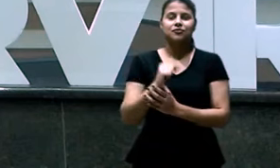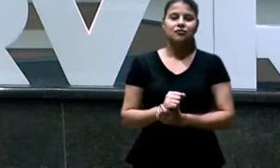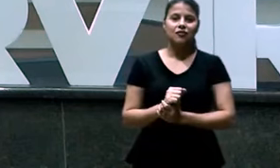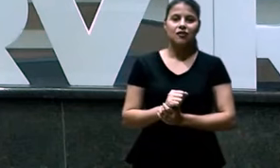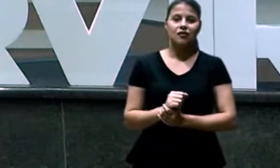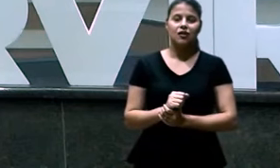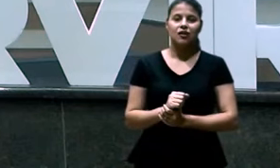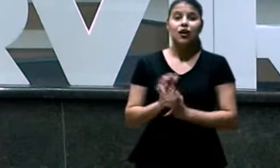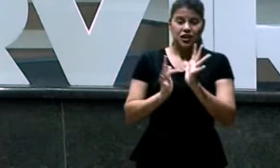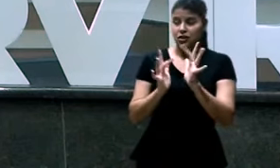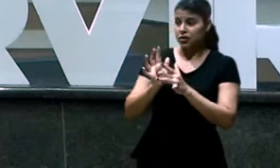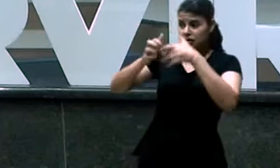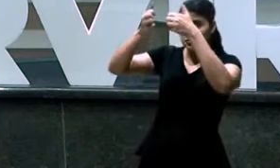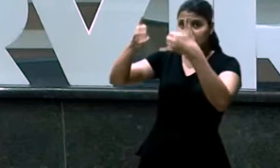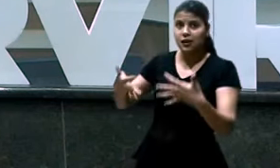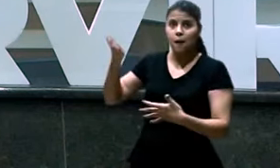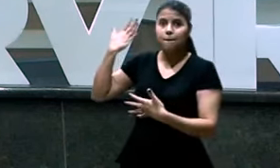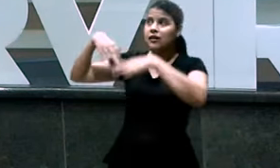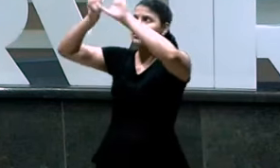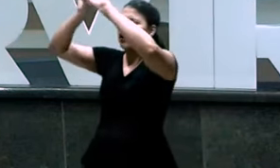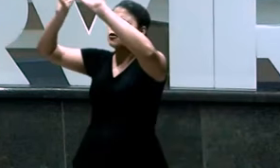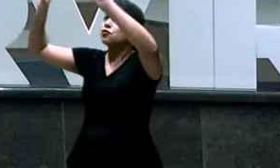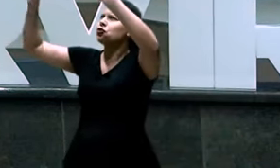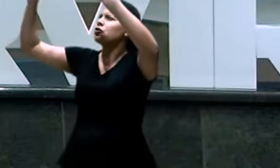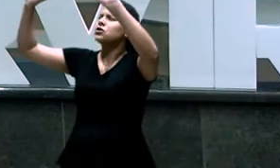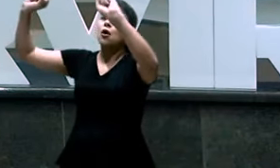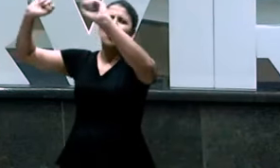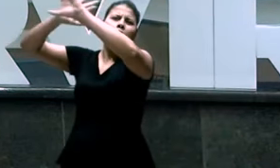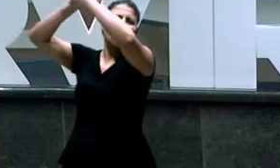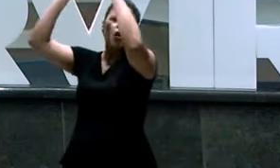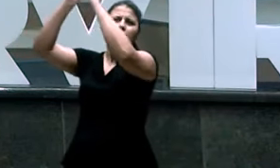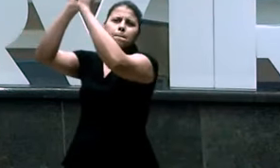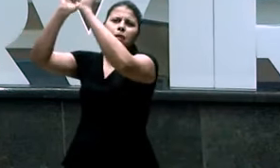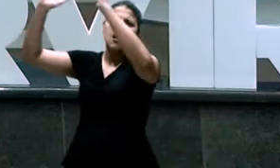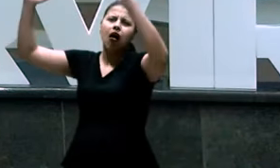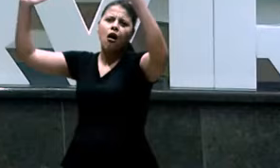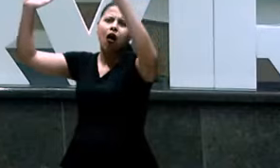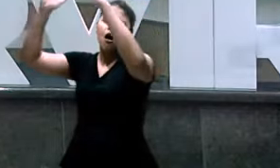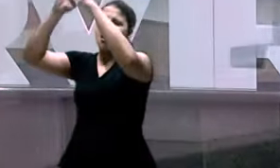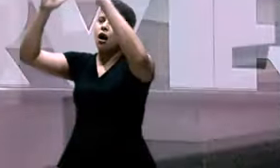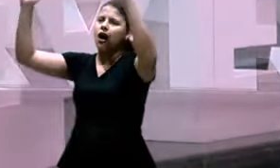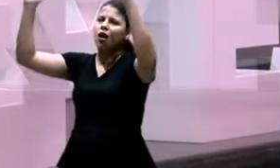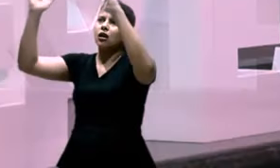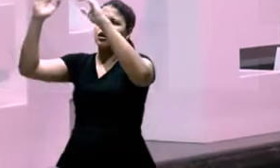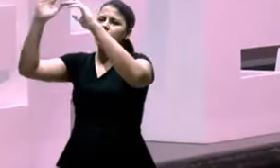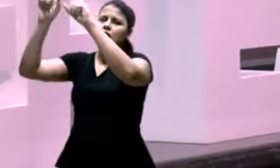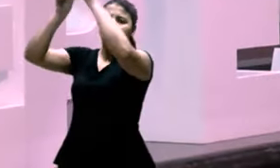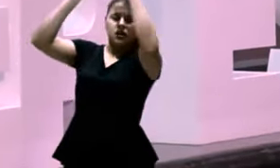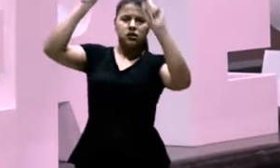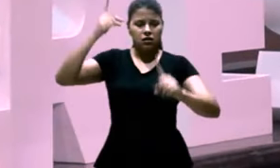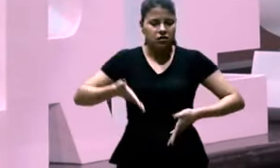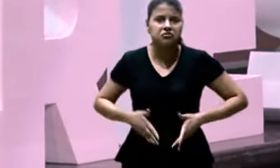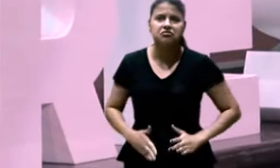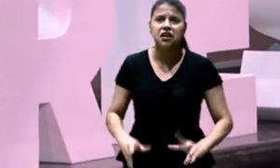Salomão, mas quando eu me fiz carne, eu me tornei num templo de Zorobabel sem formosura. Mas eu vou para